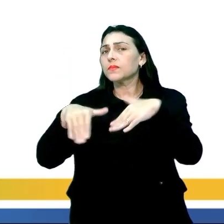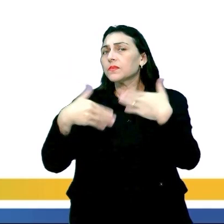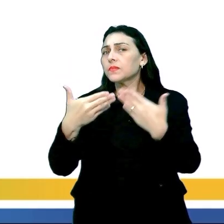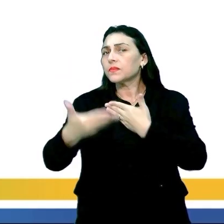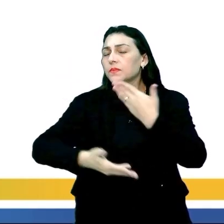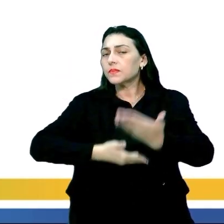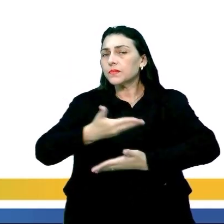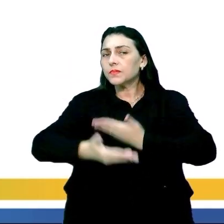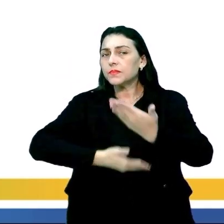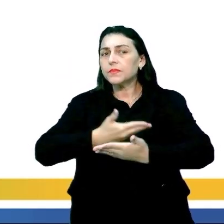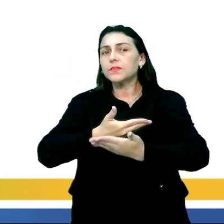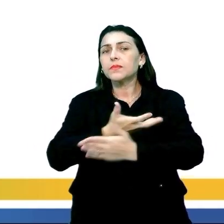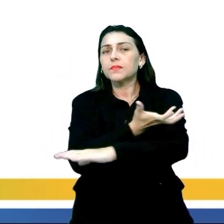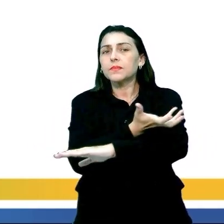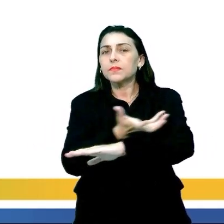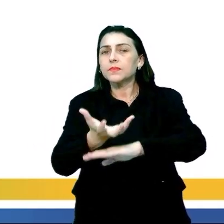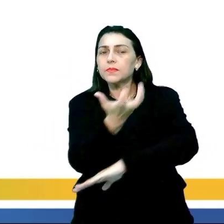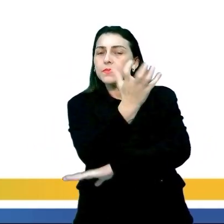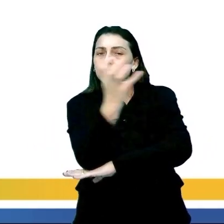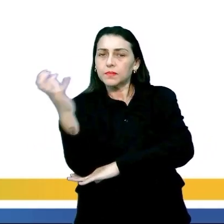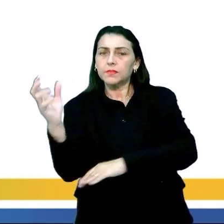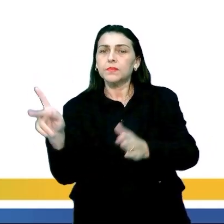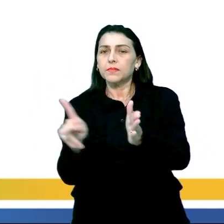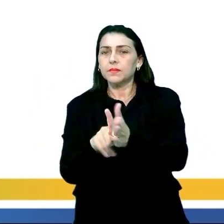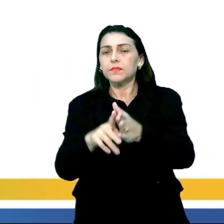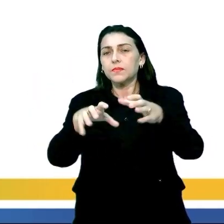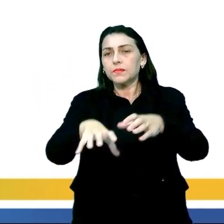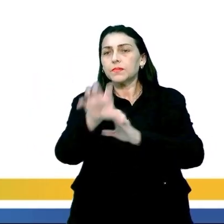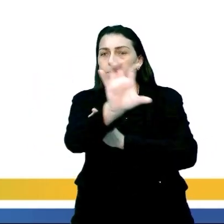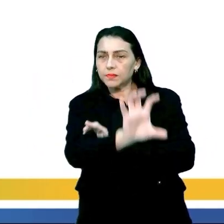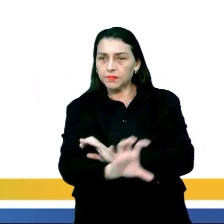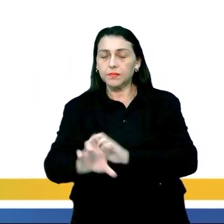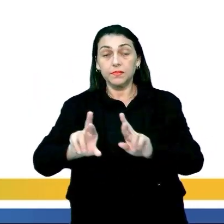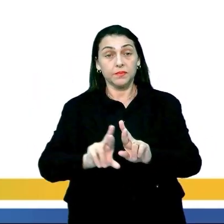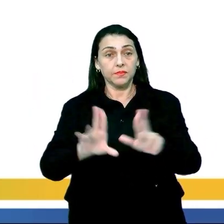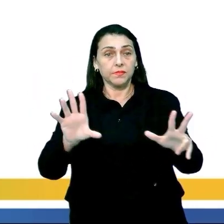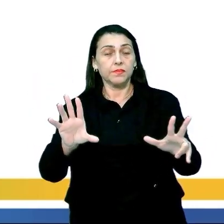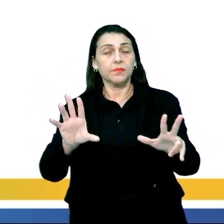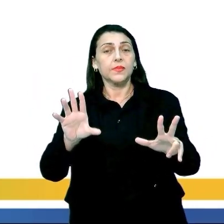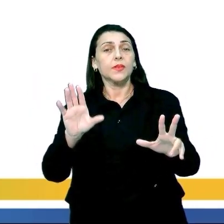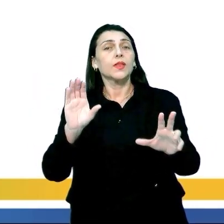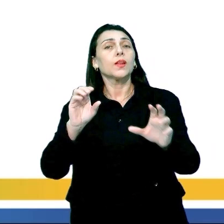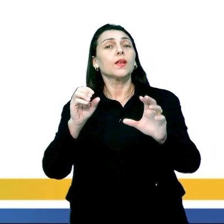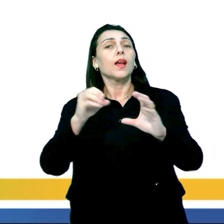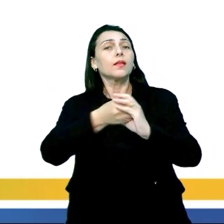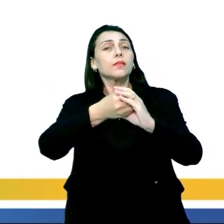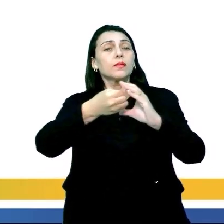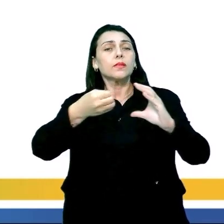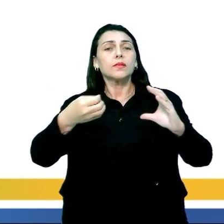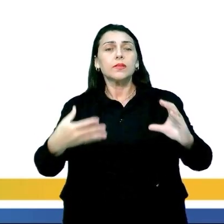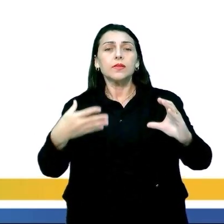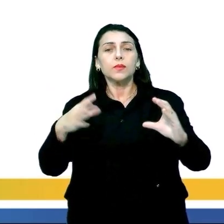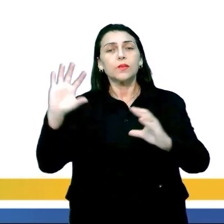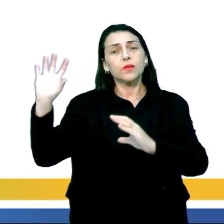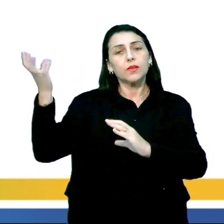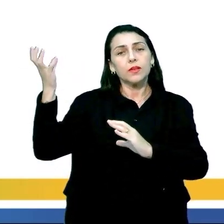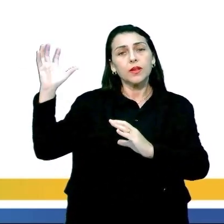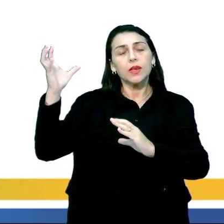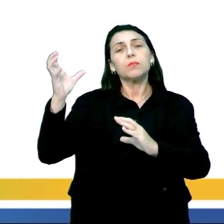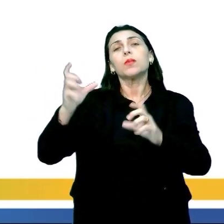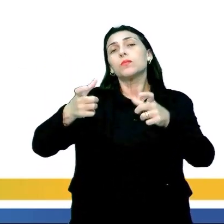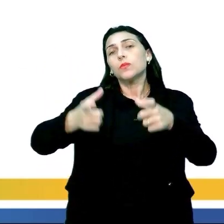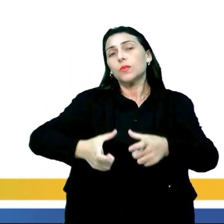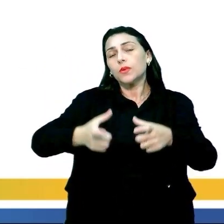essa relação? A cobertura vegetal nativa de uma determinada região está diretamente ligada às características do clima